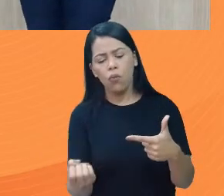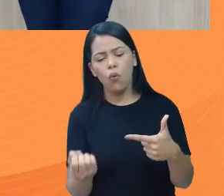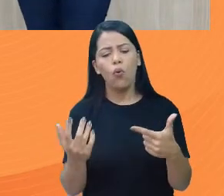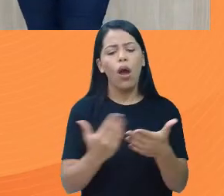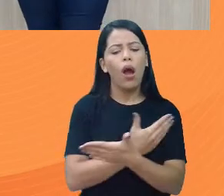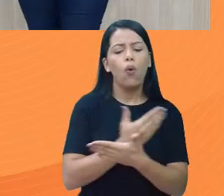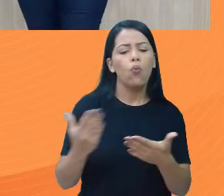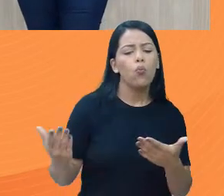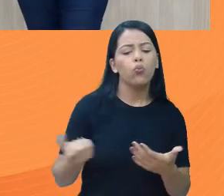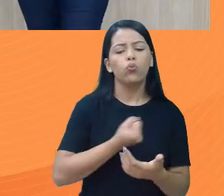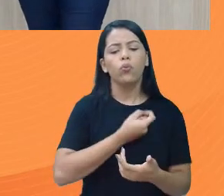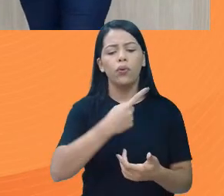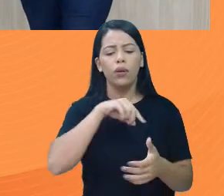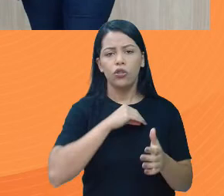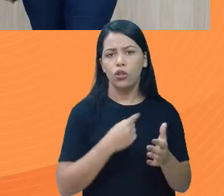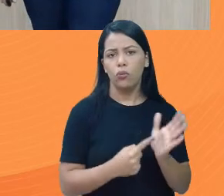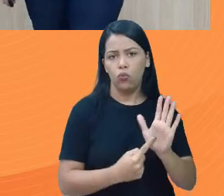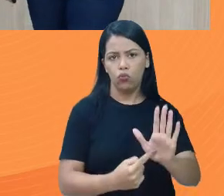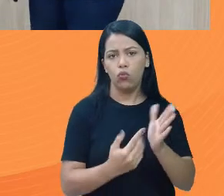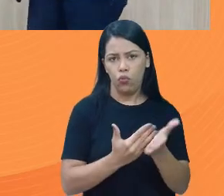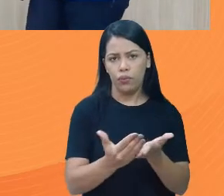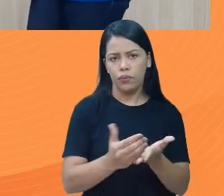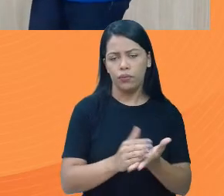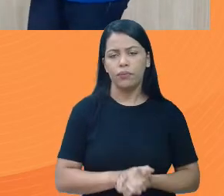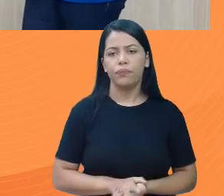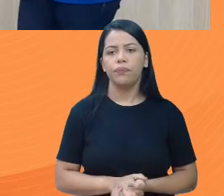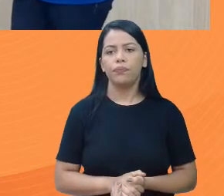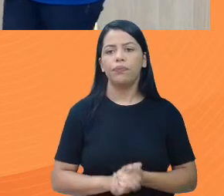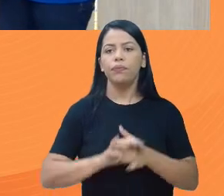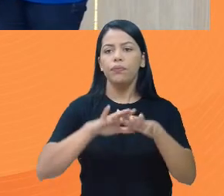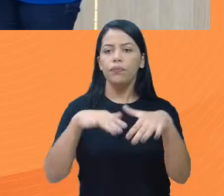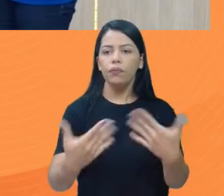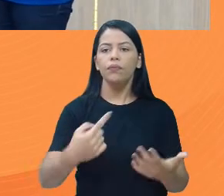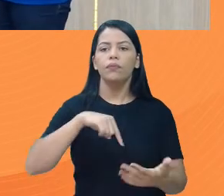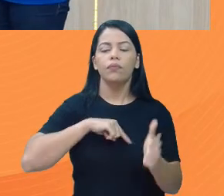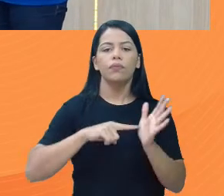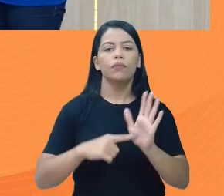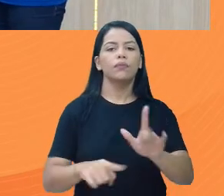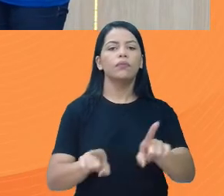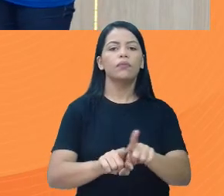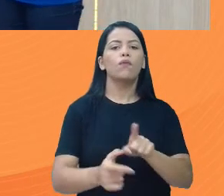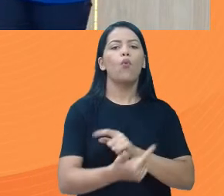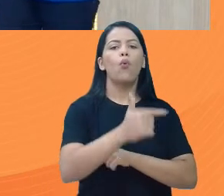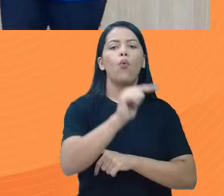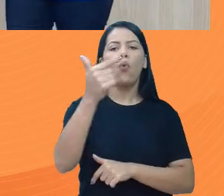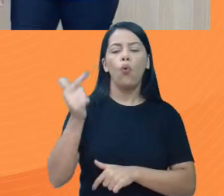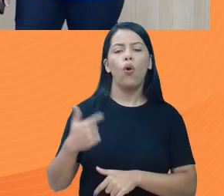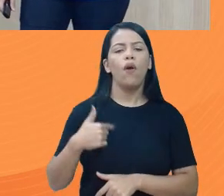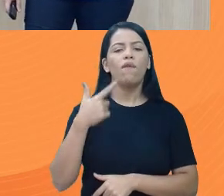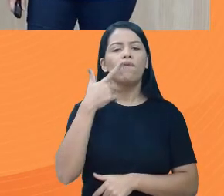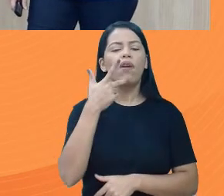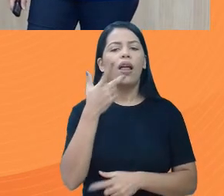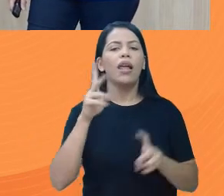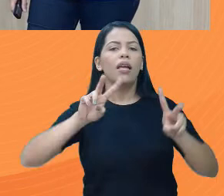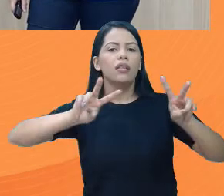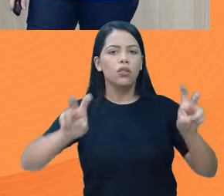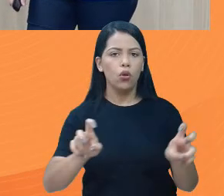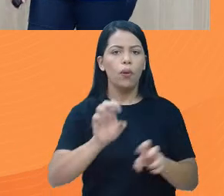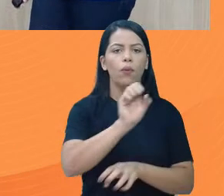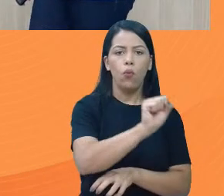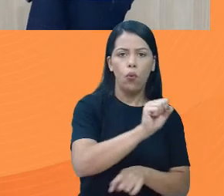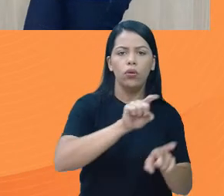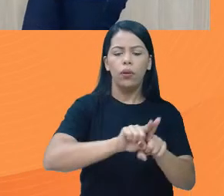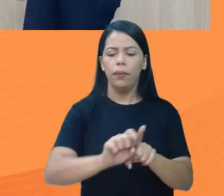que a gente colocou ali no comecinho, tá certo? Daí a gente também apresentou alguns outros, eu cheguei a falar do 8 e do